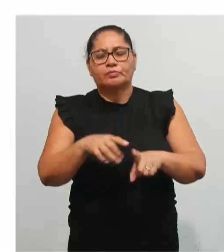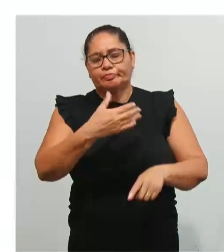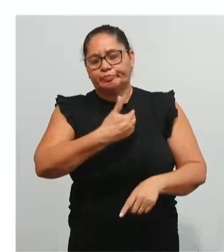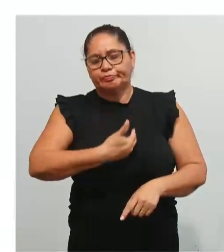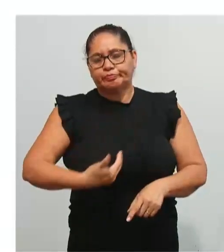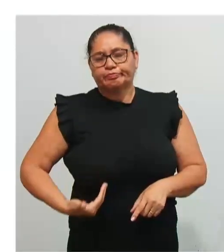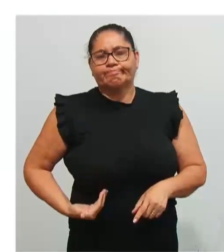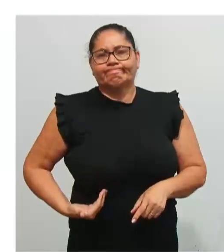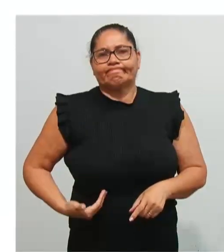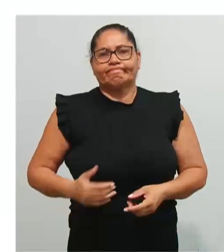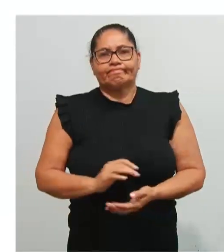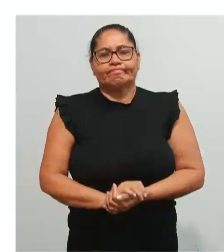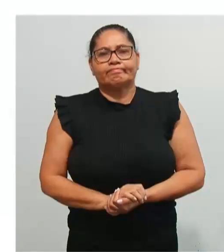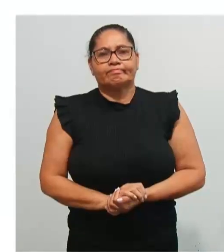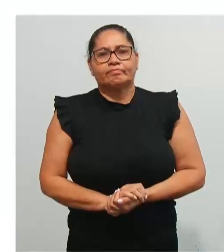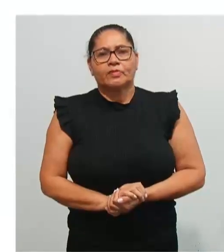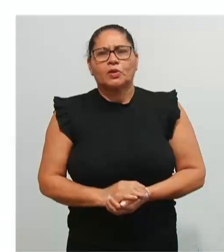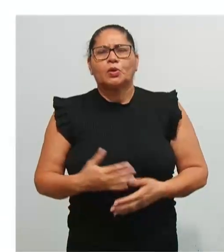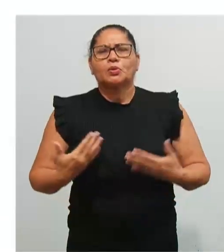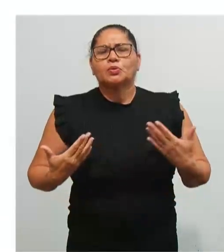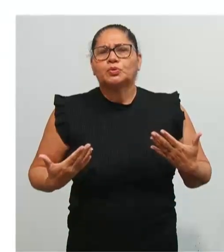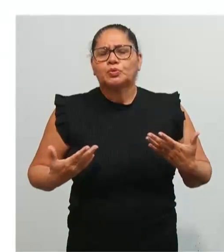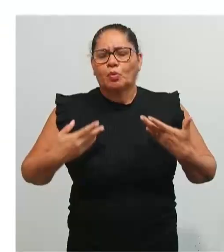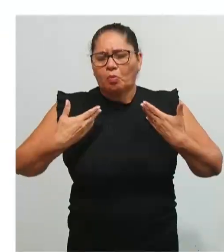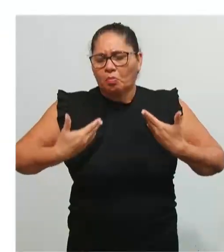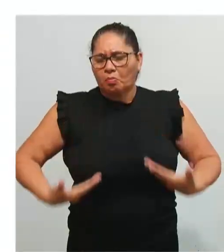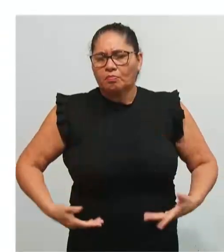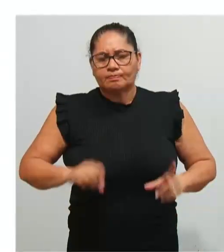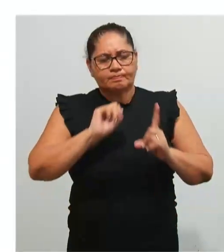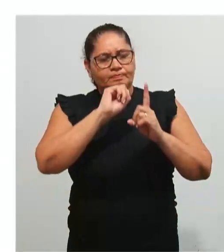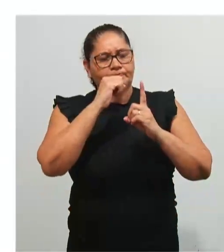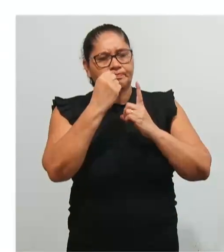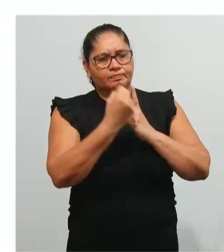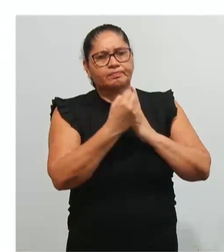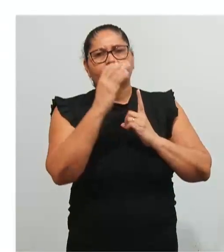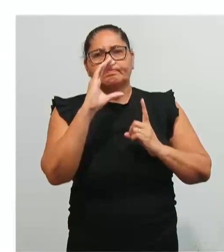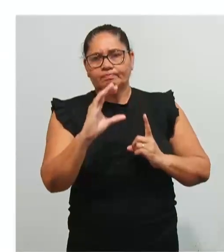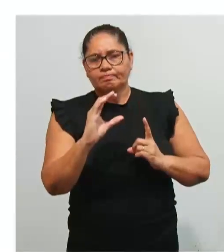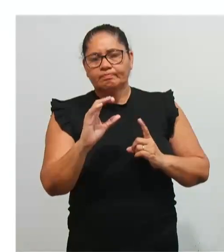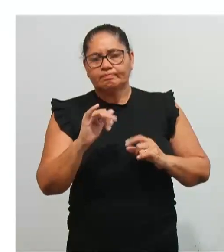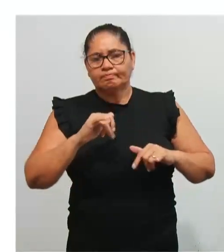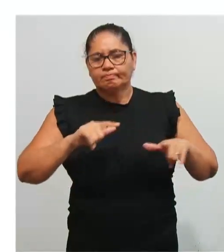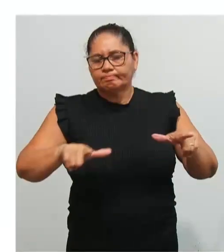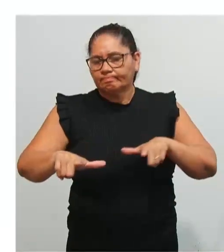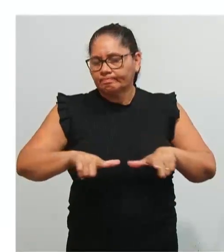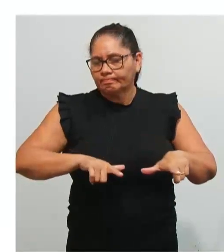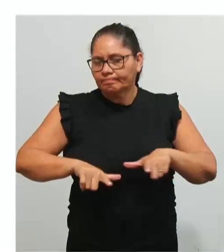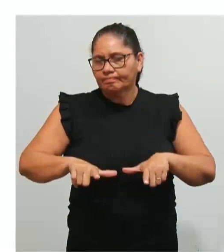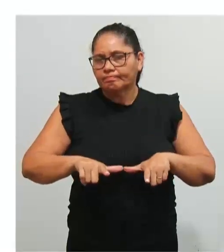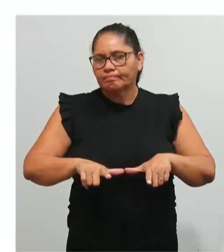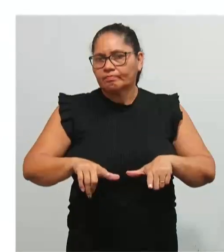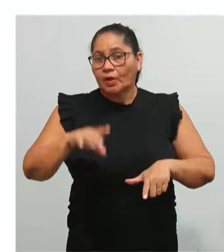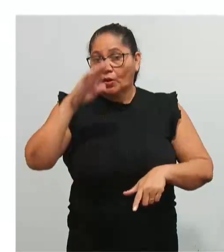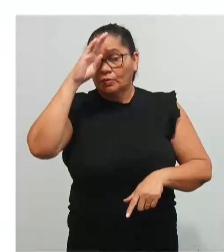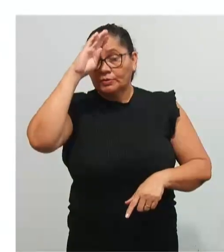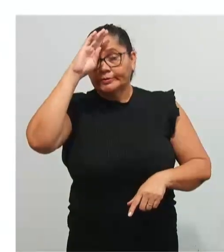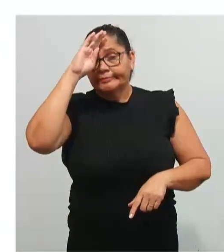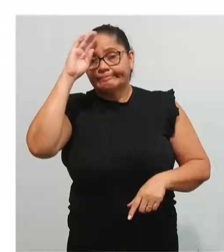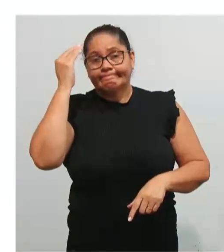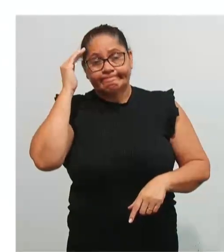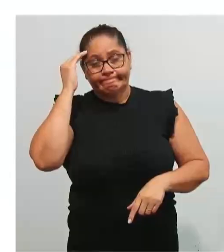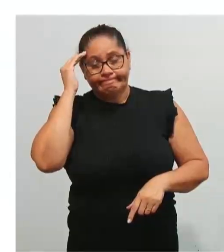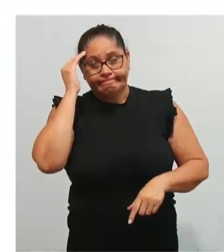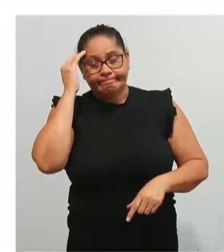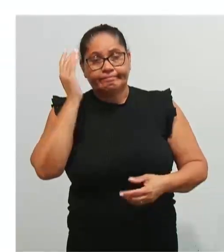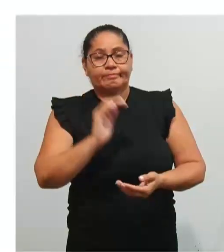derivadas de sua postura diante da sociedade civil e do mercado. Então, segundo o principal entendimento